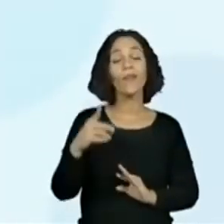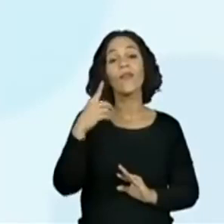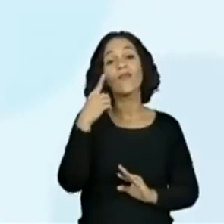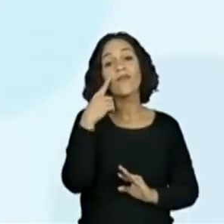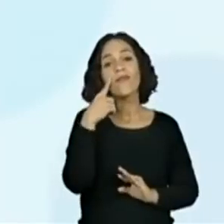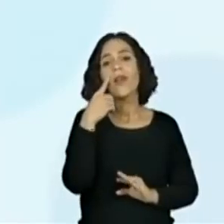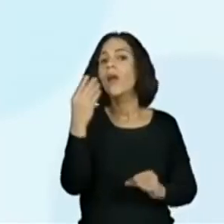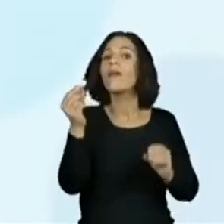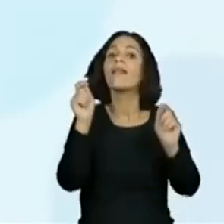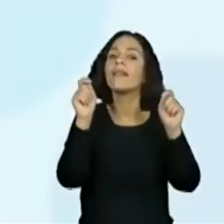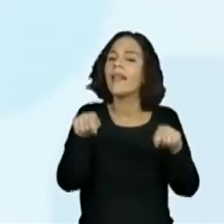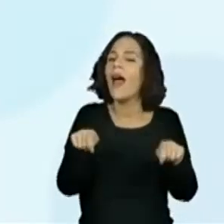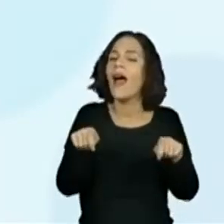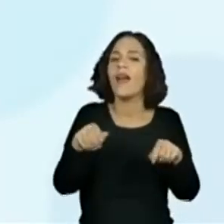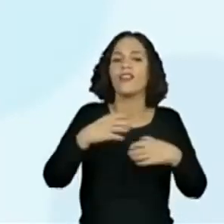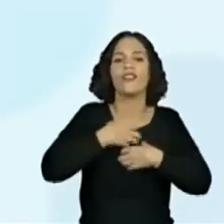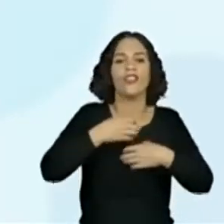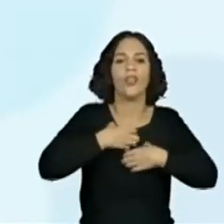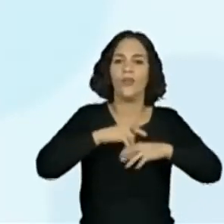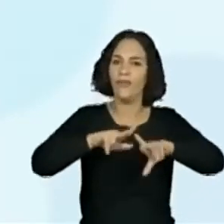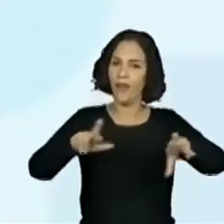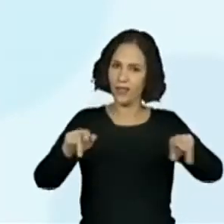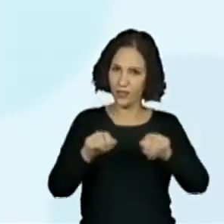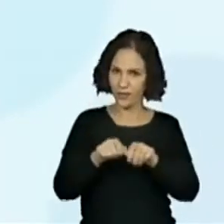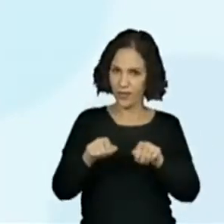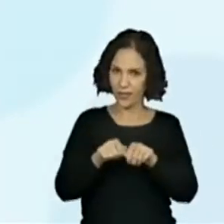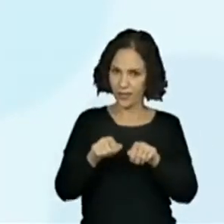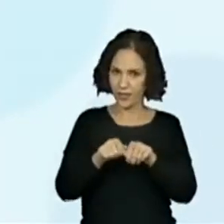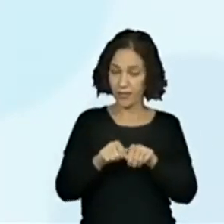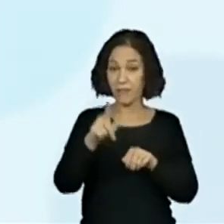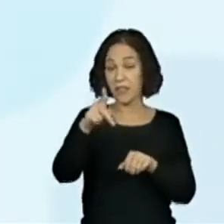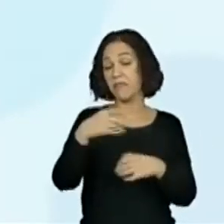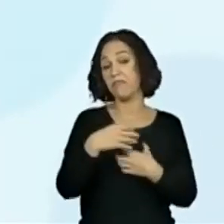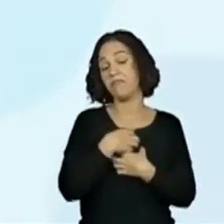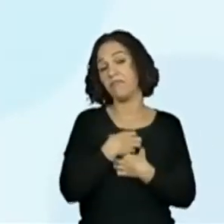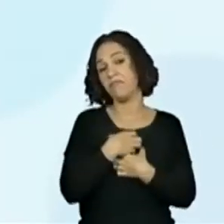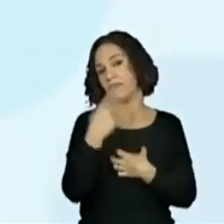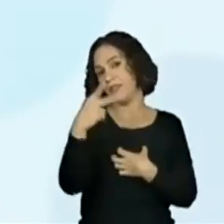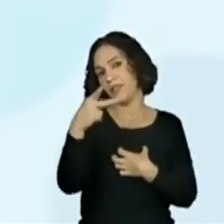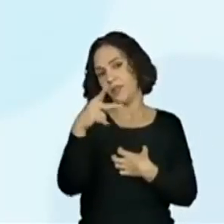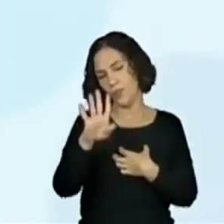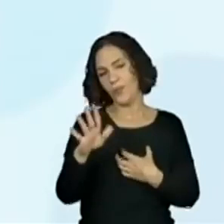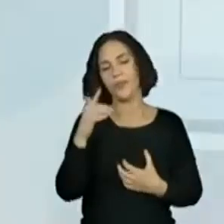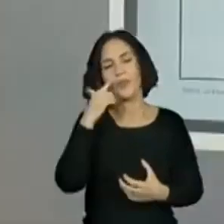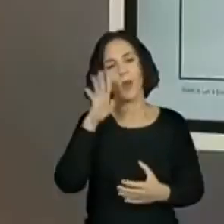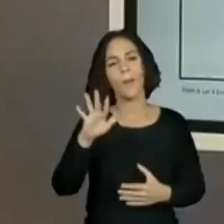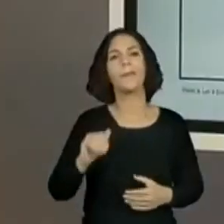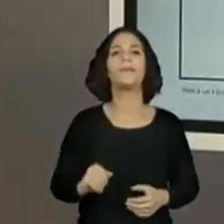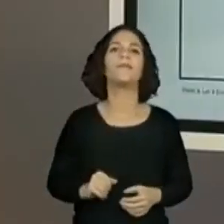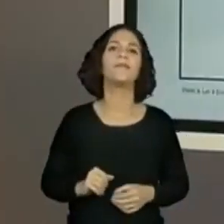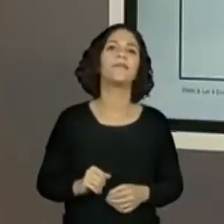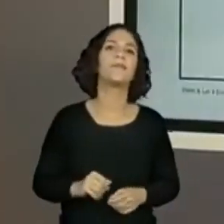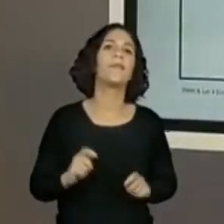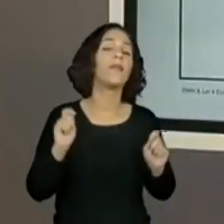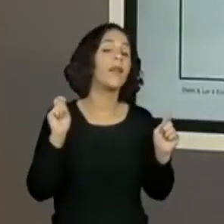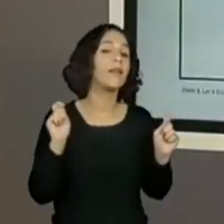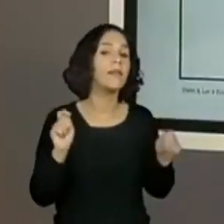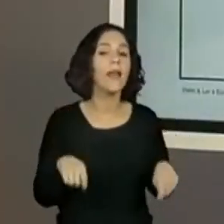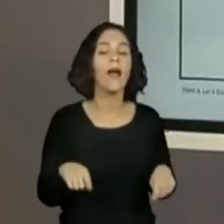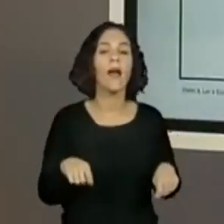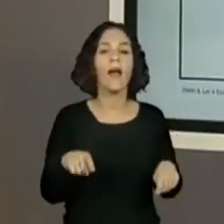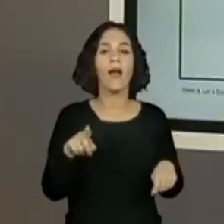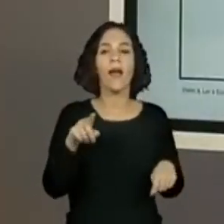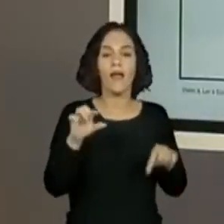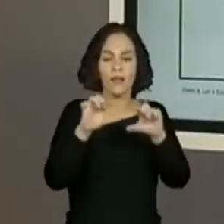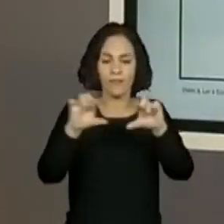tem várias maneiras para resolver. Use a melhor maneira. Eu posso usar a questão da